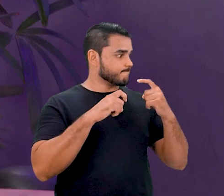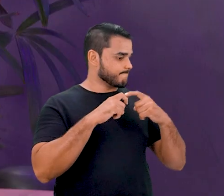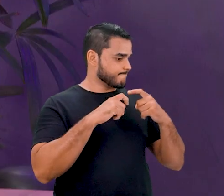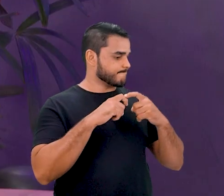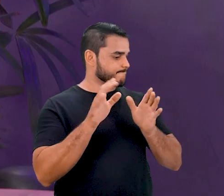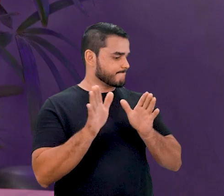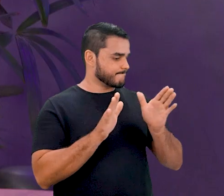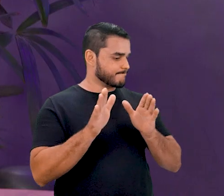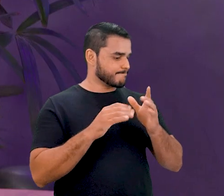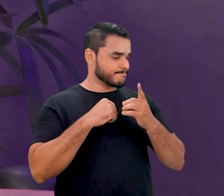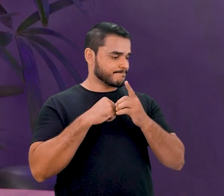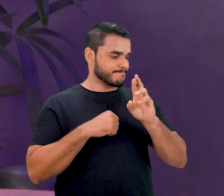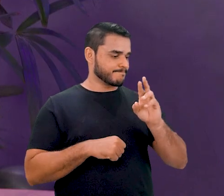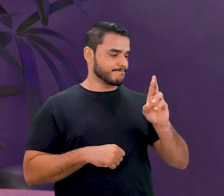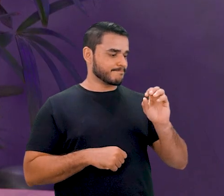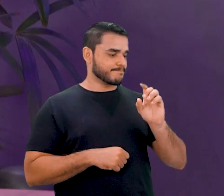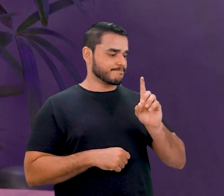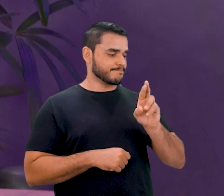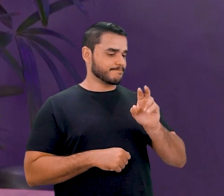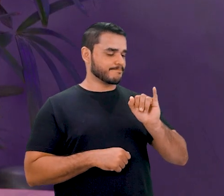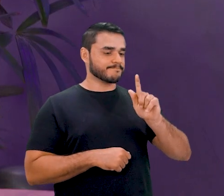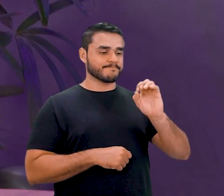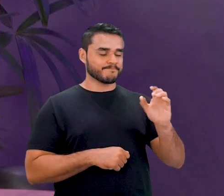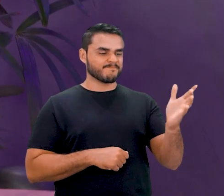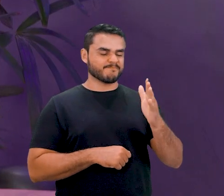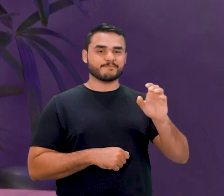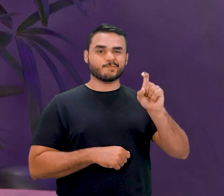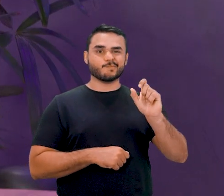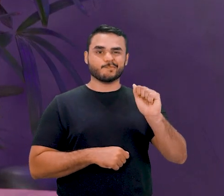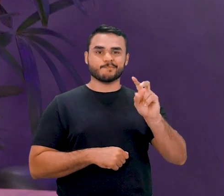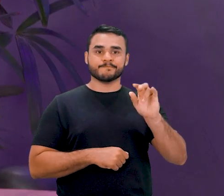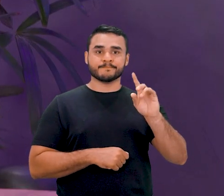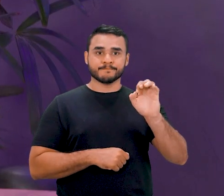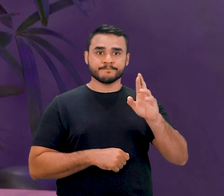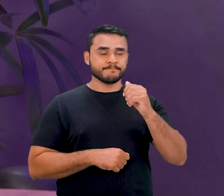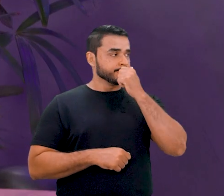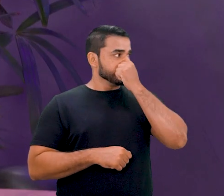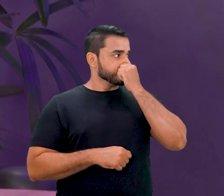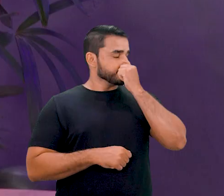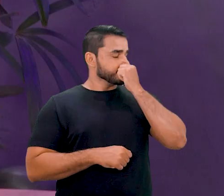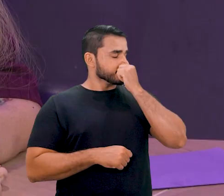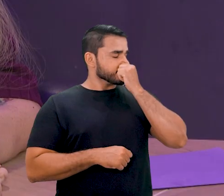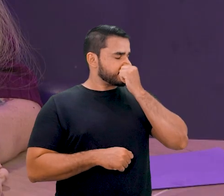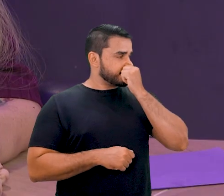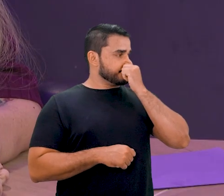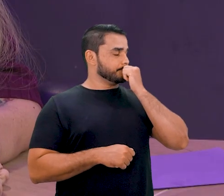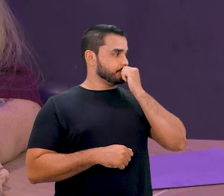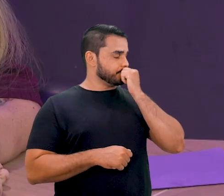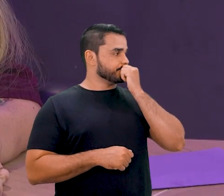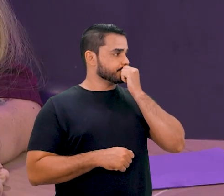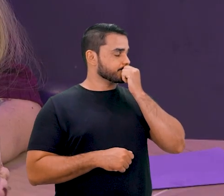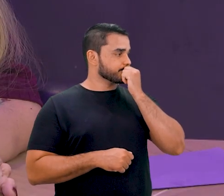É verdade. Dr. Rodrigo Xavier. E atenção a outros médicos, né? De todas as especialidades. Tenham